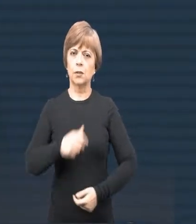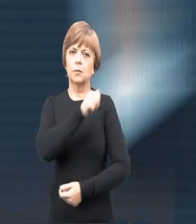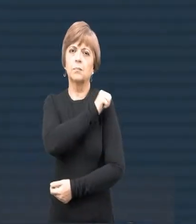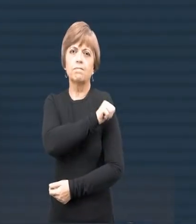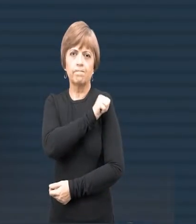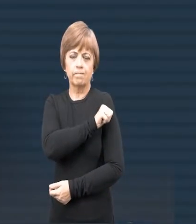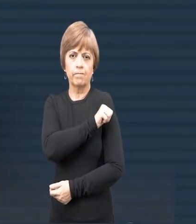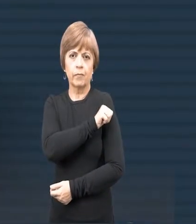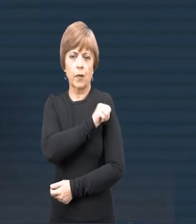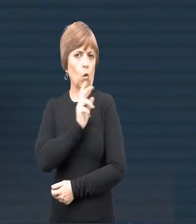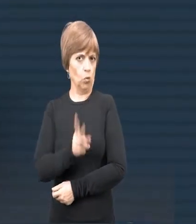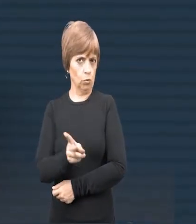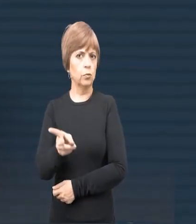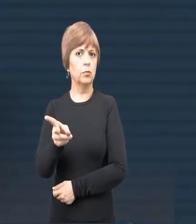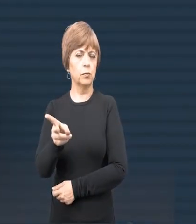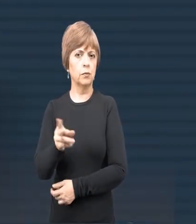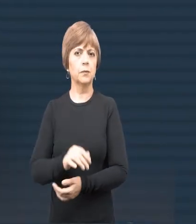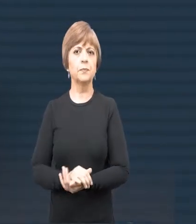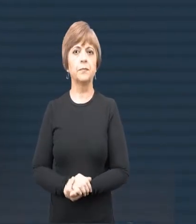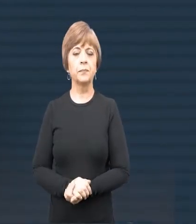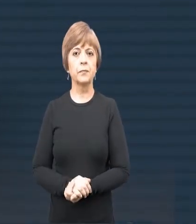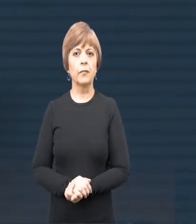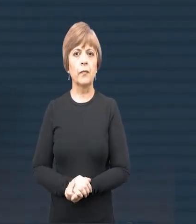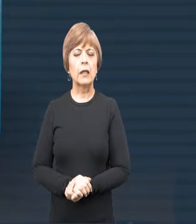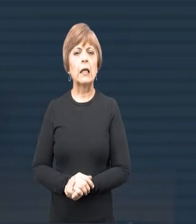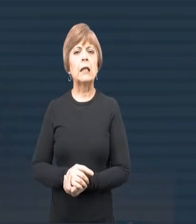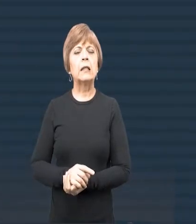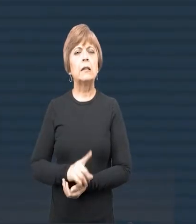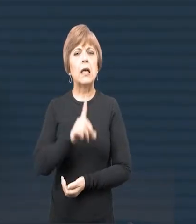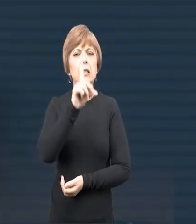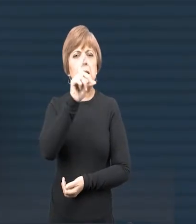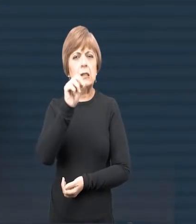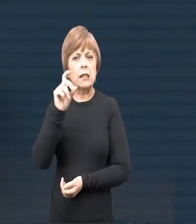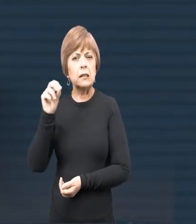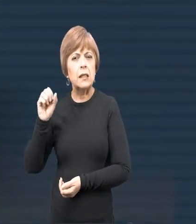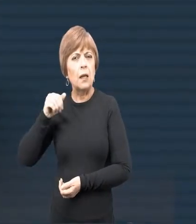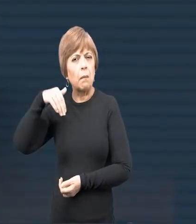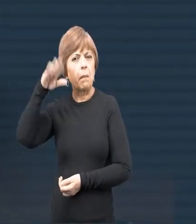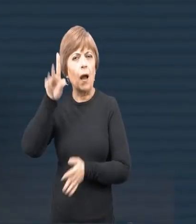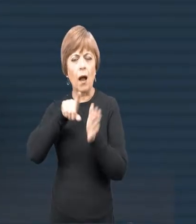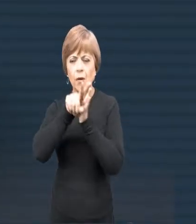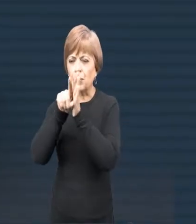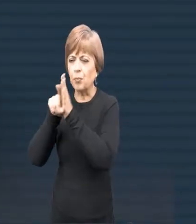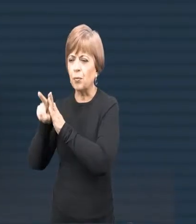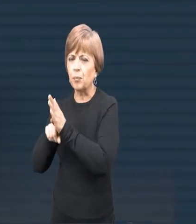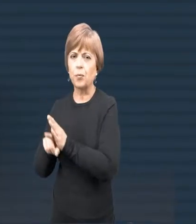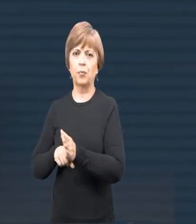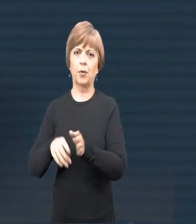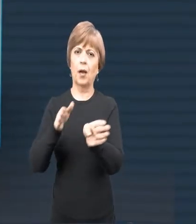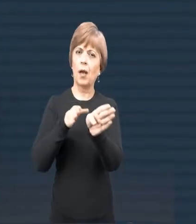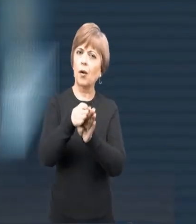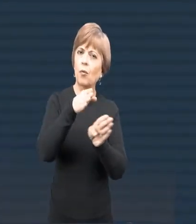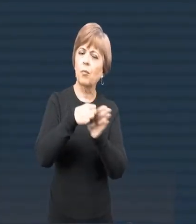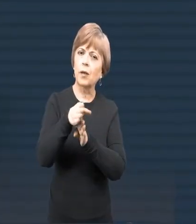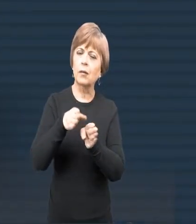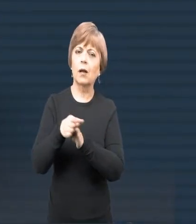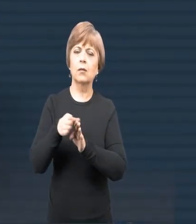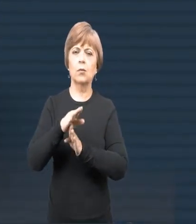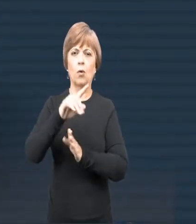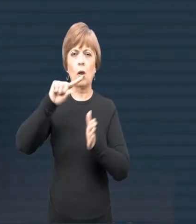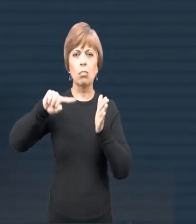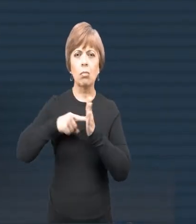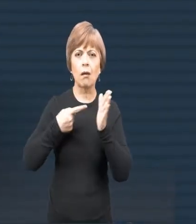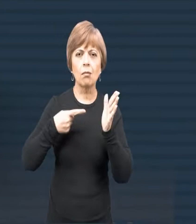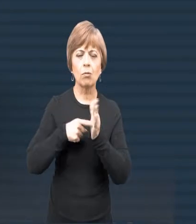não sofreu interrupções. São centenas de investigações, recomendações, denúncias e